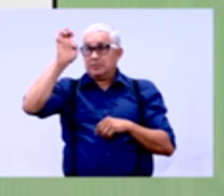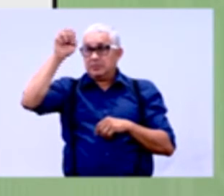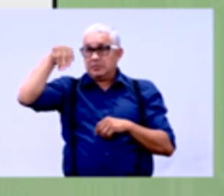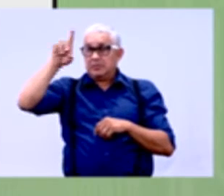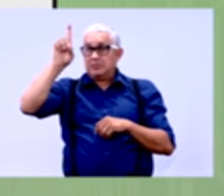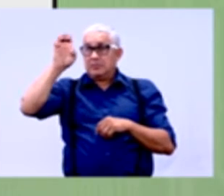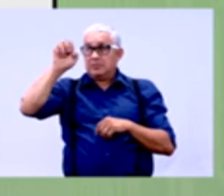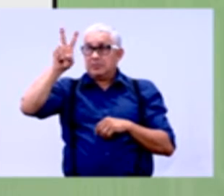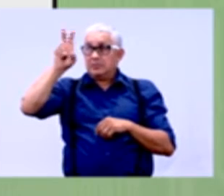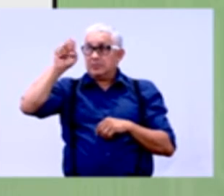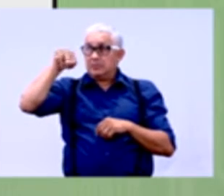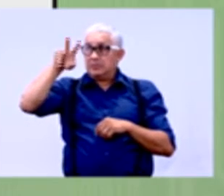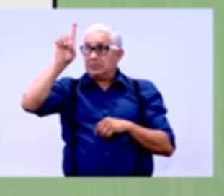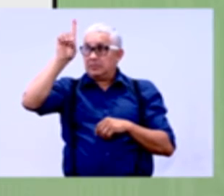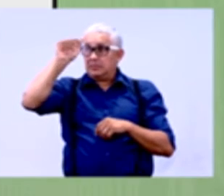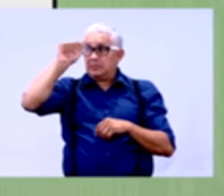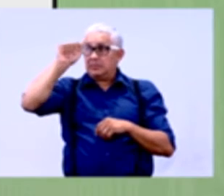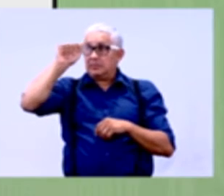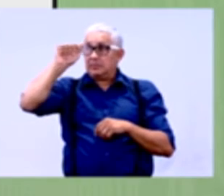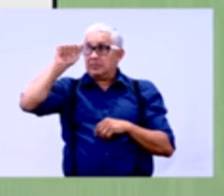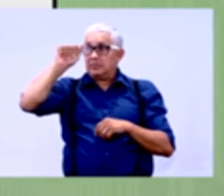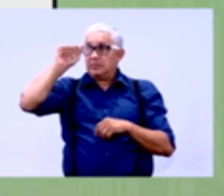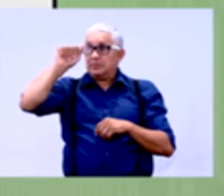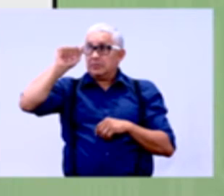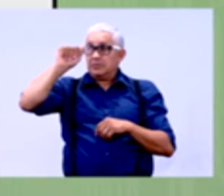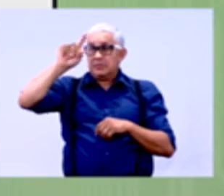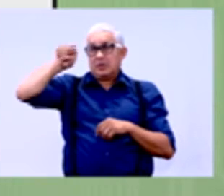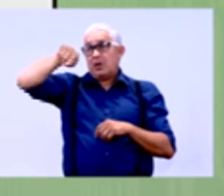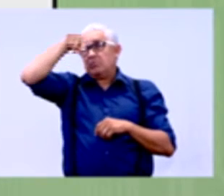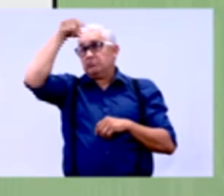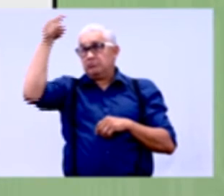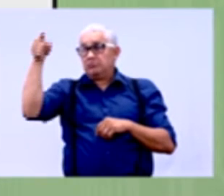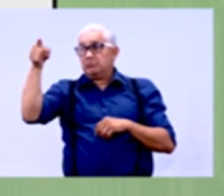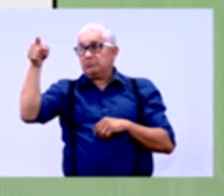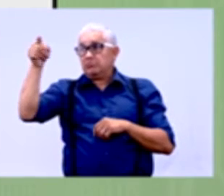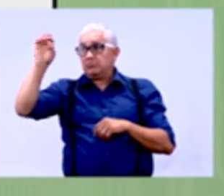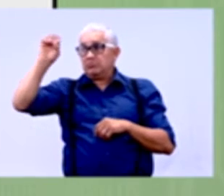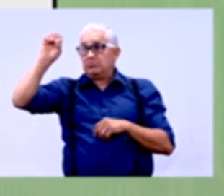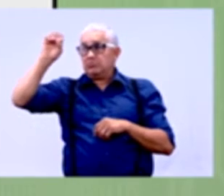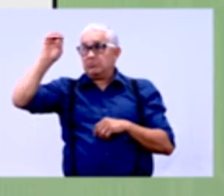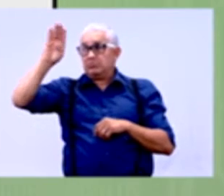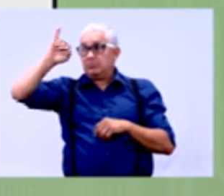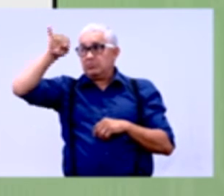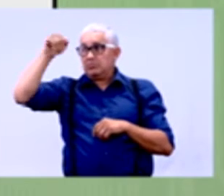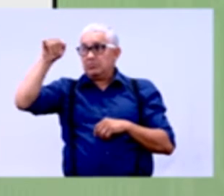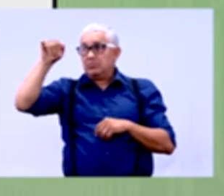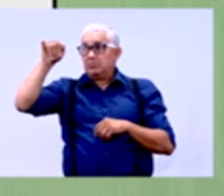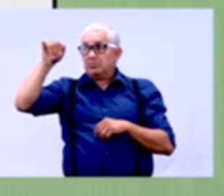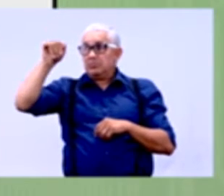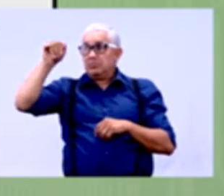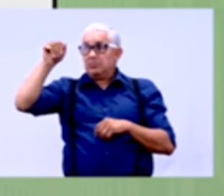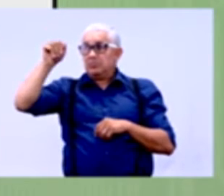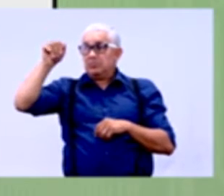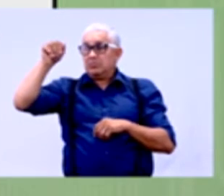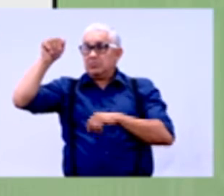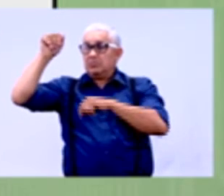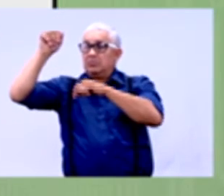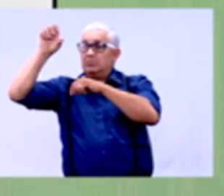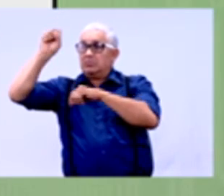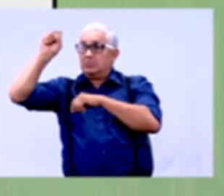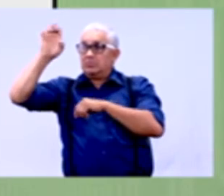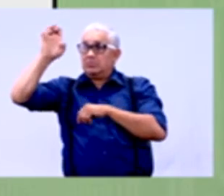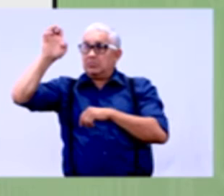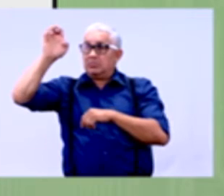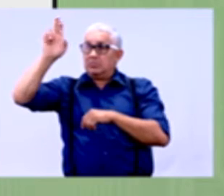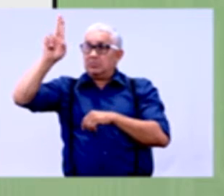aqui, e acessa o obj serviço de venda, que é este aqui. Ele precisa instanciar